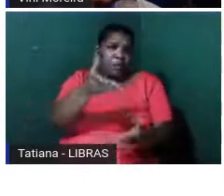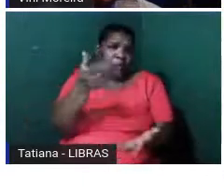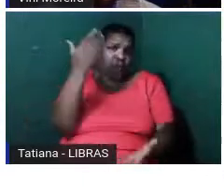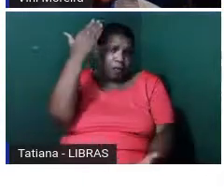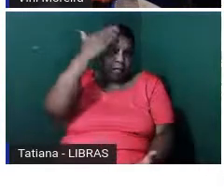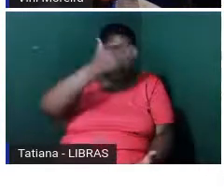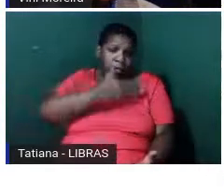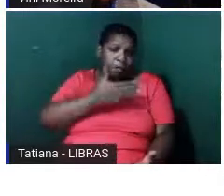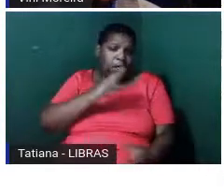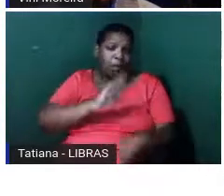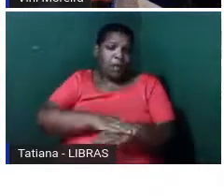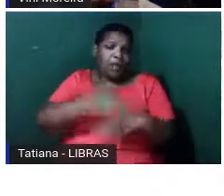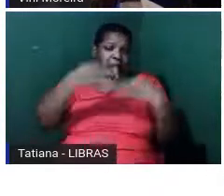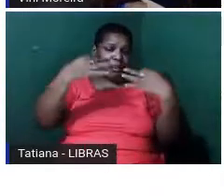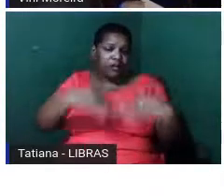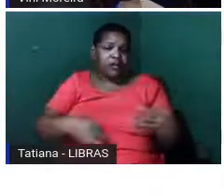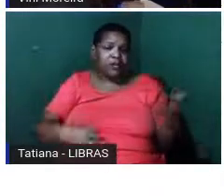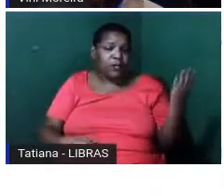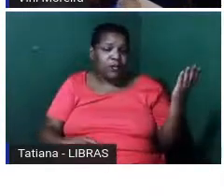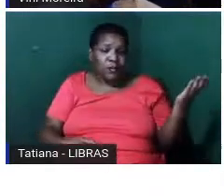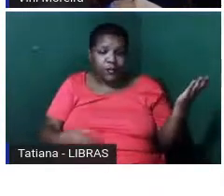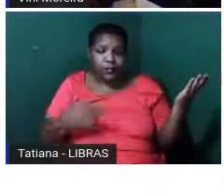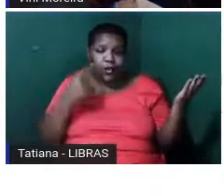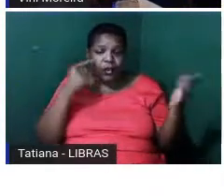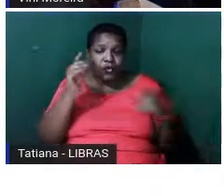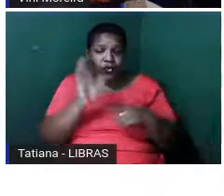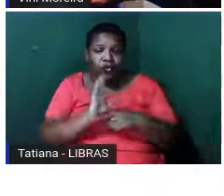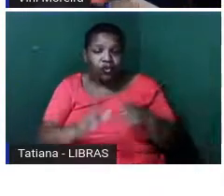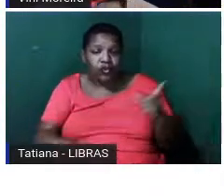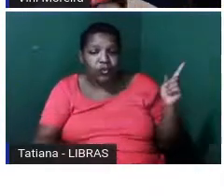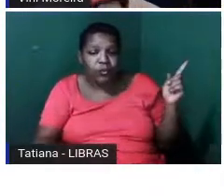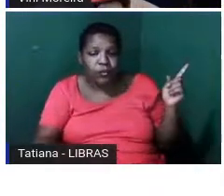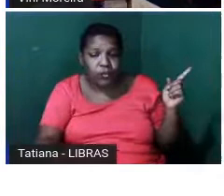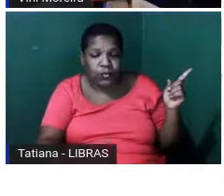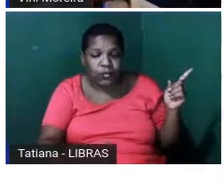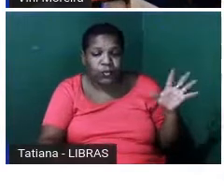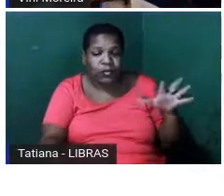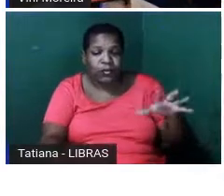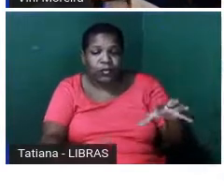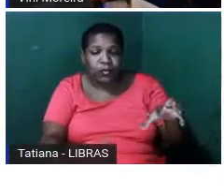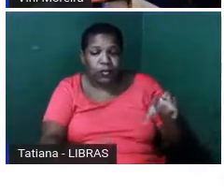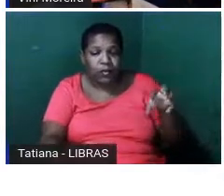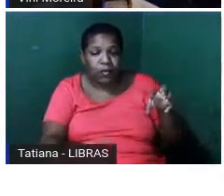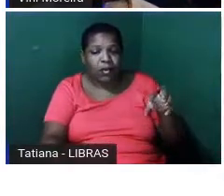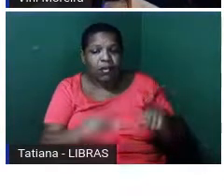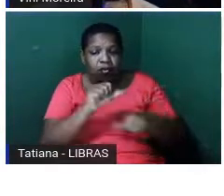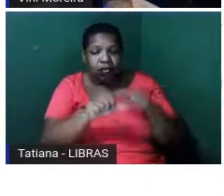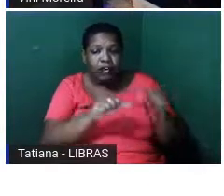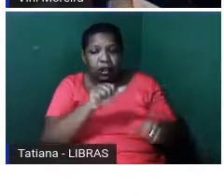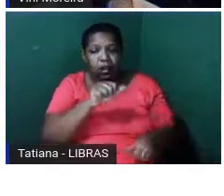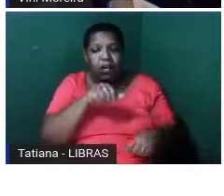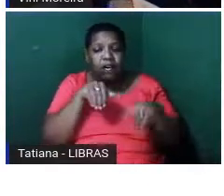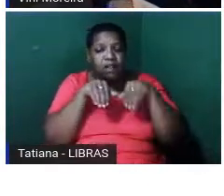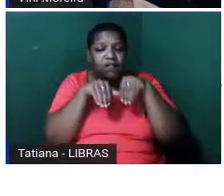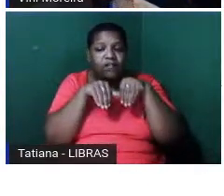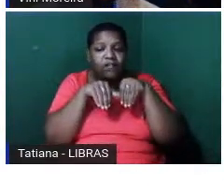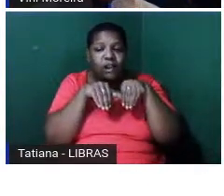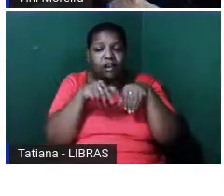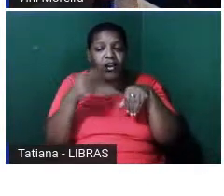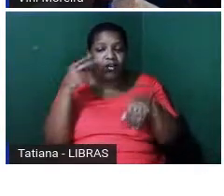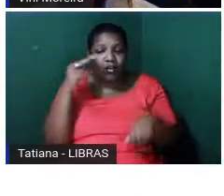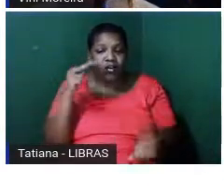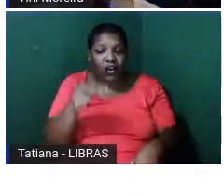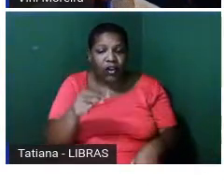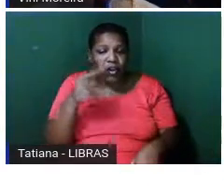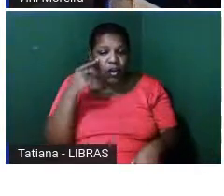que só mais eficiente nesse outro vídeo aqui ele vai pegar o mouse eo Mouse vira um ratinho Mas se a gente